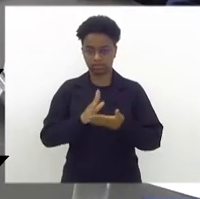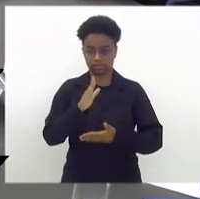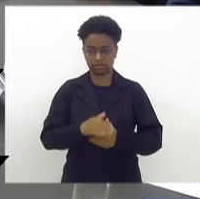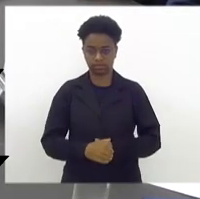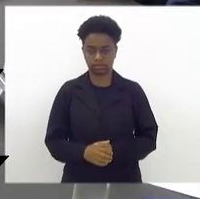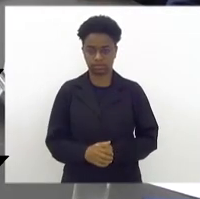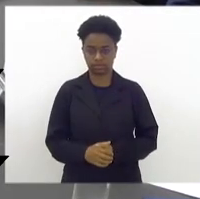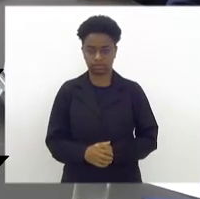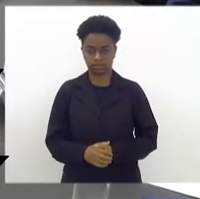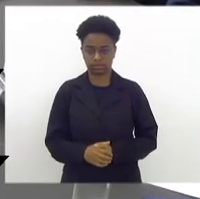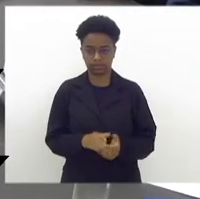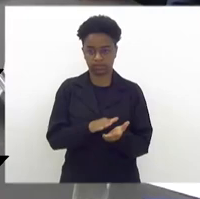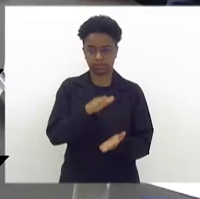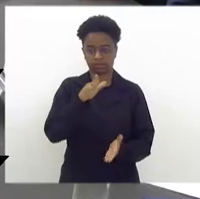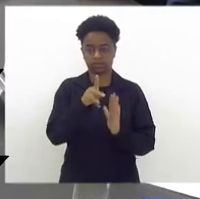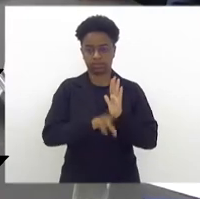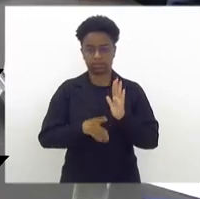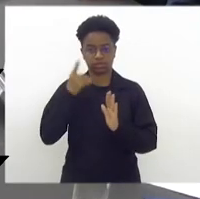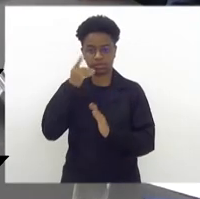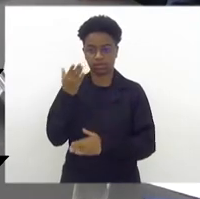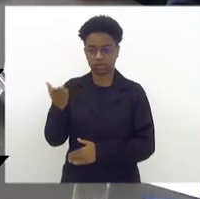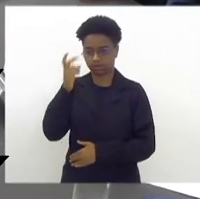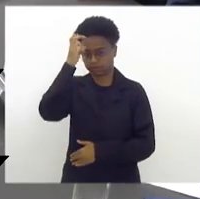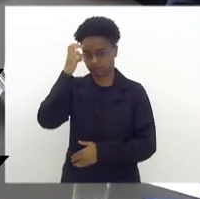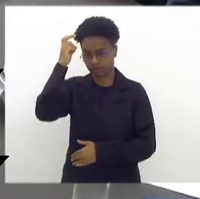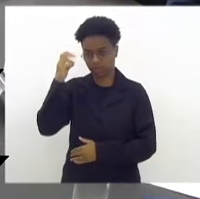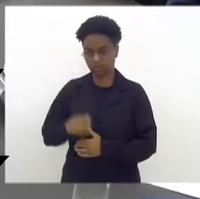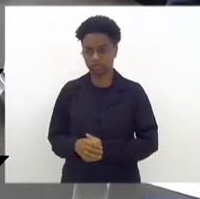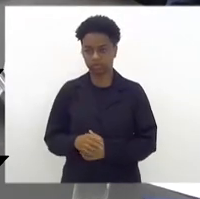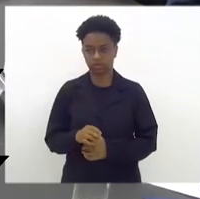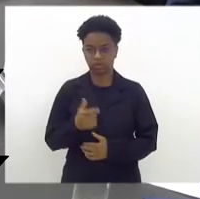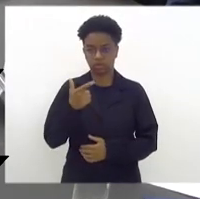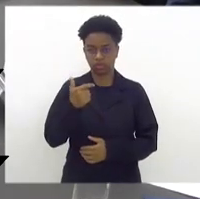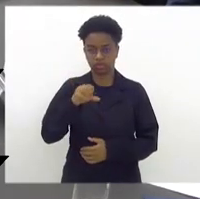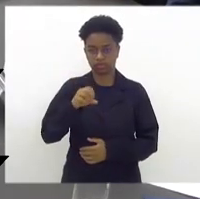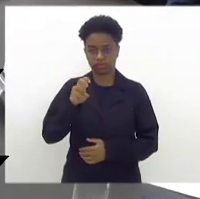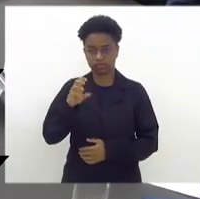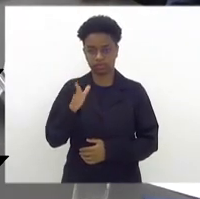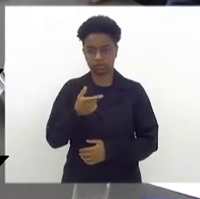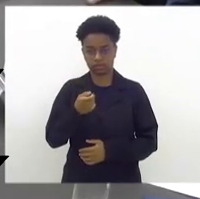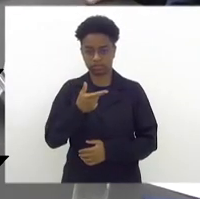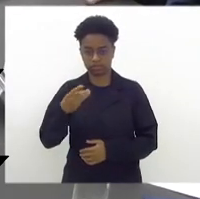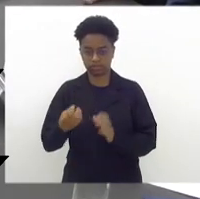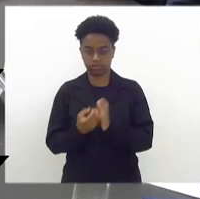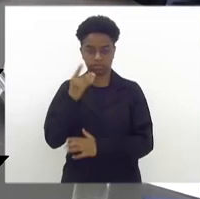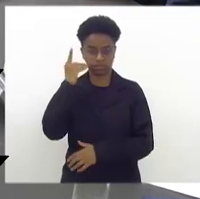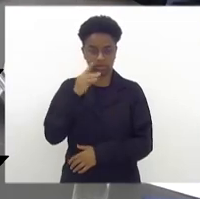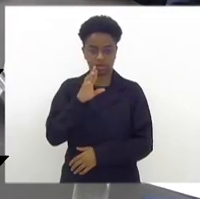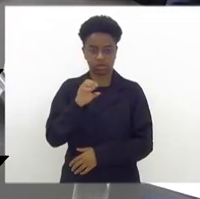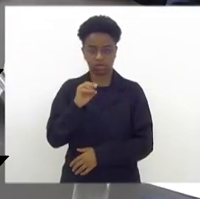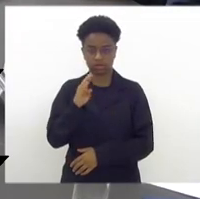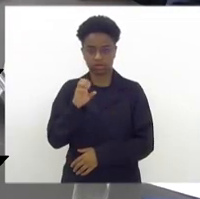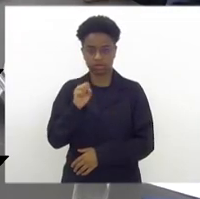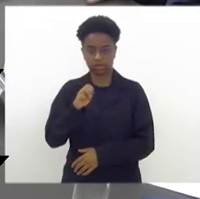Aprovado. Bloco de projeto de relatoria, deputada Verônica Lima, 16 da pauta, é o 1295 de 23, de autoria do deputado Rosenberg Reis, que dispõe